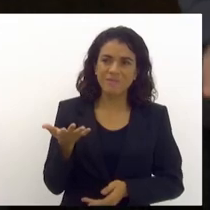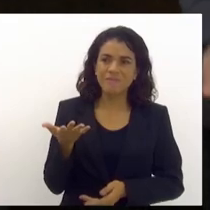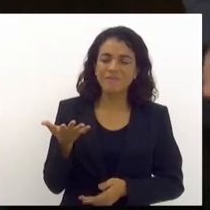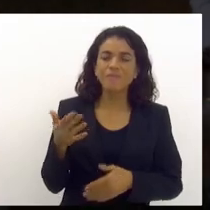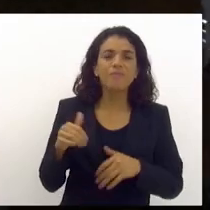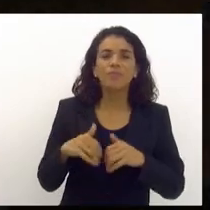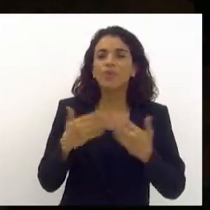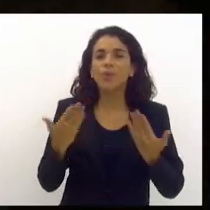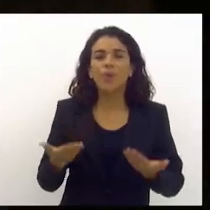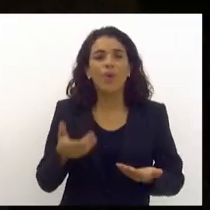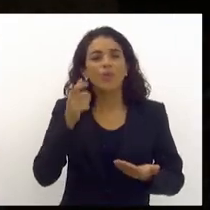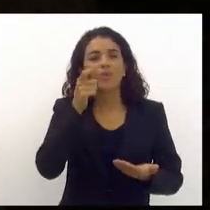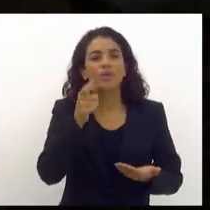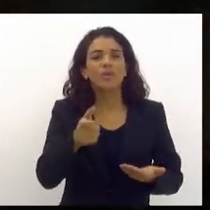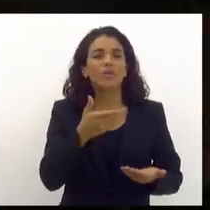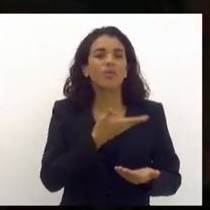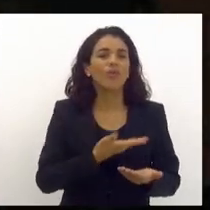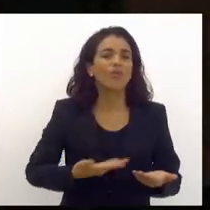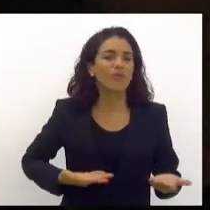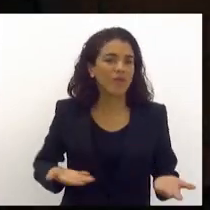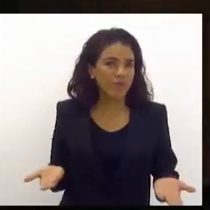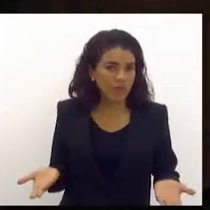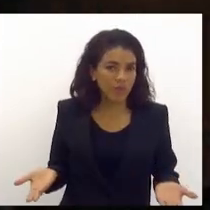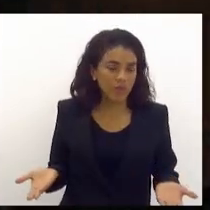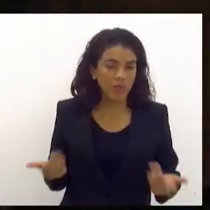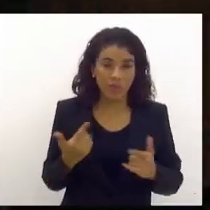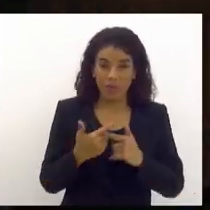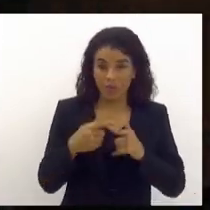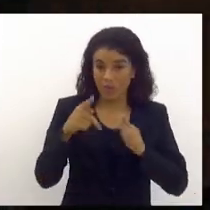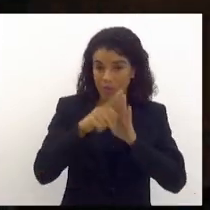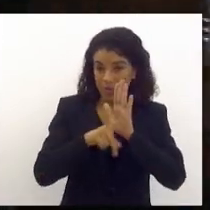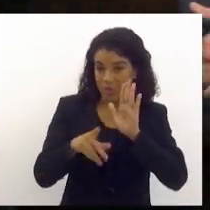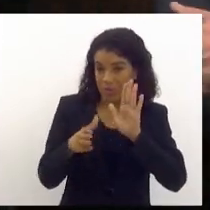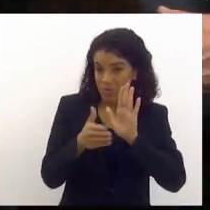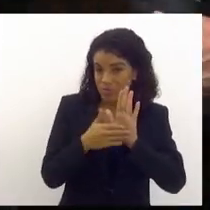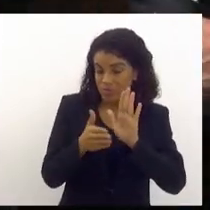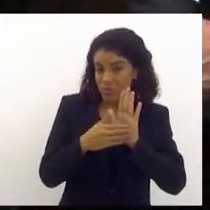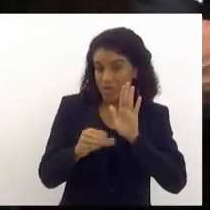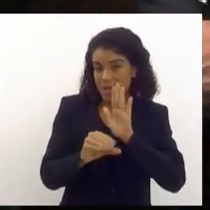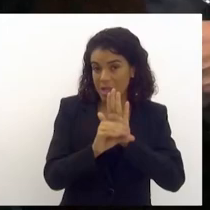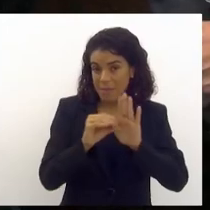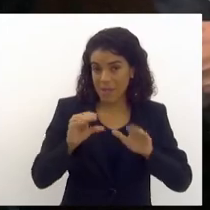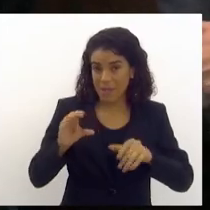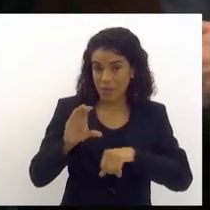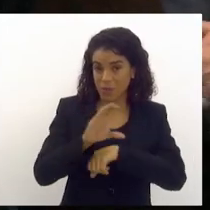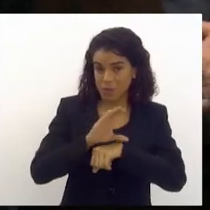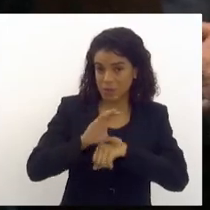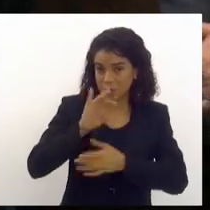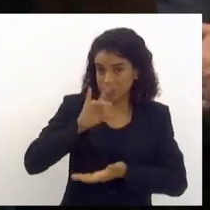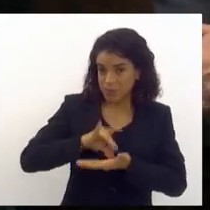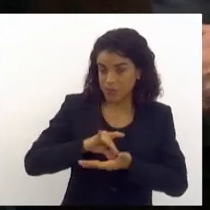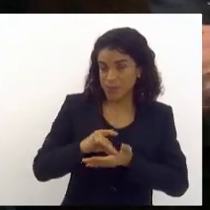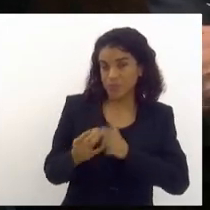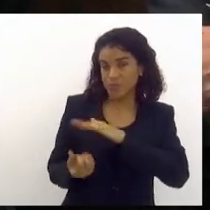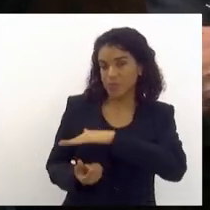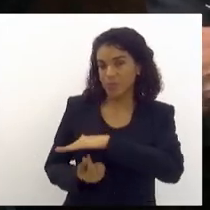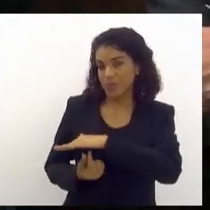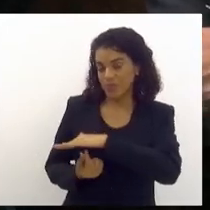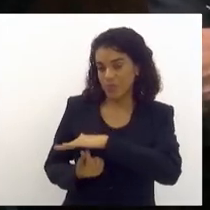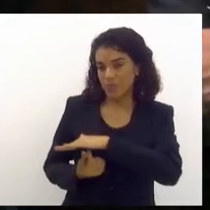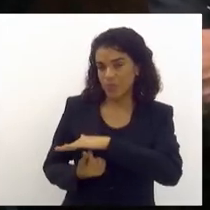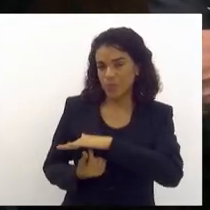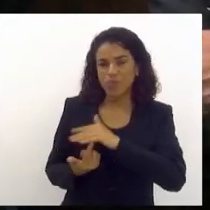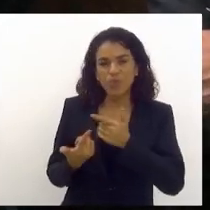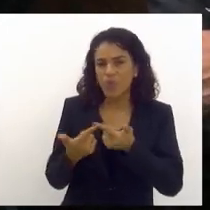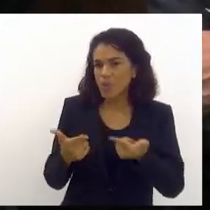é o interesse do governo? Porque no projeto, na emenda constitucional original do fundo, não são